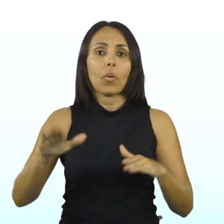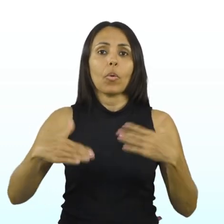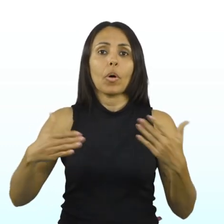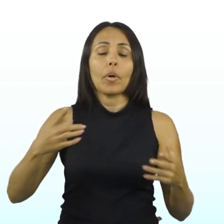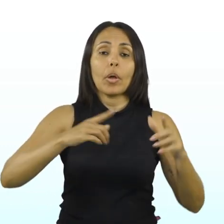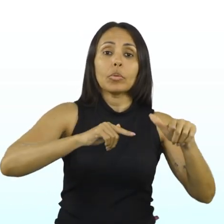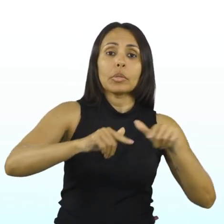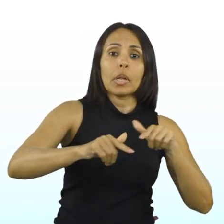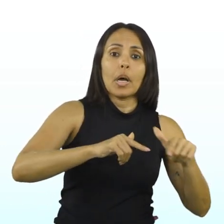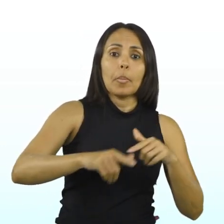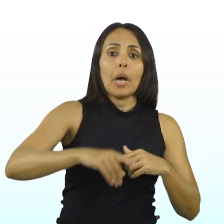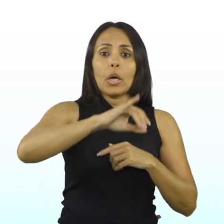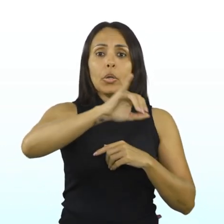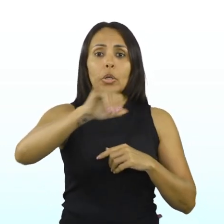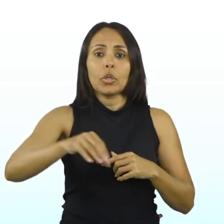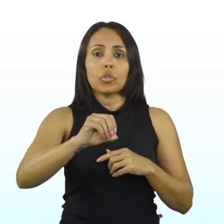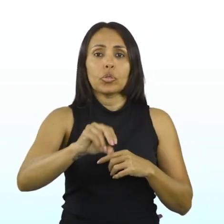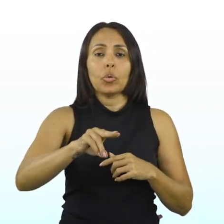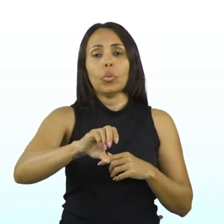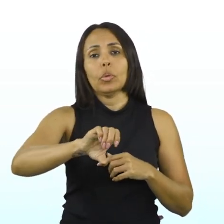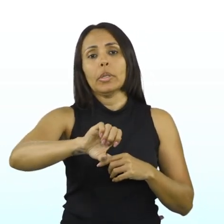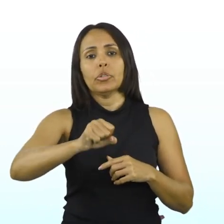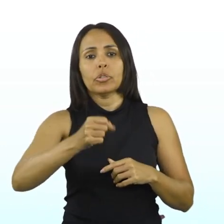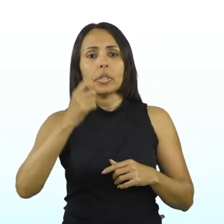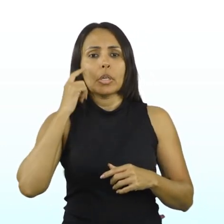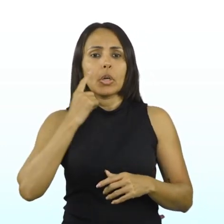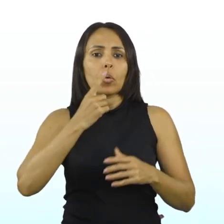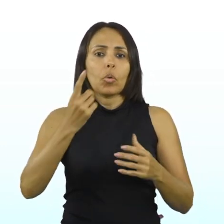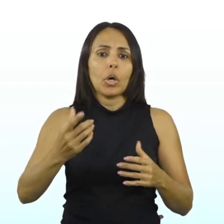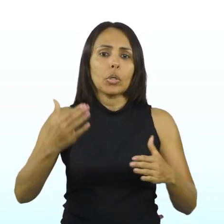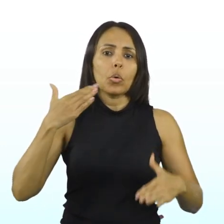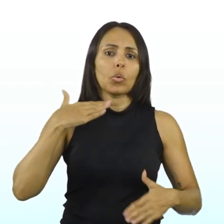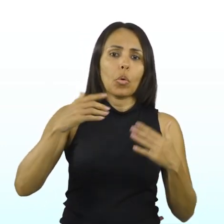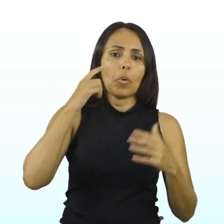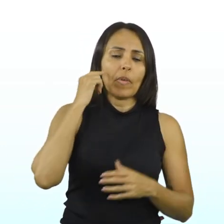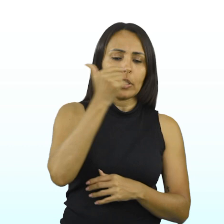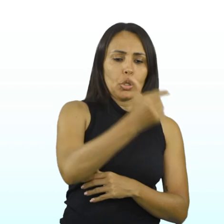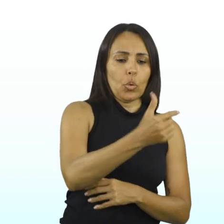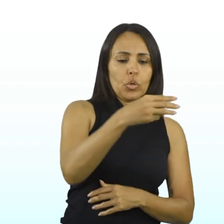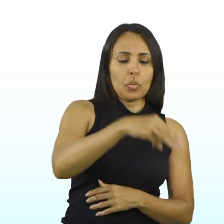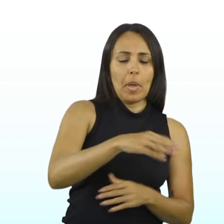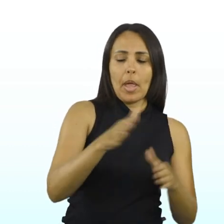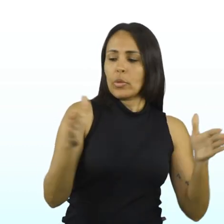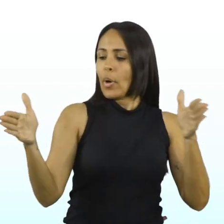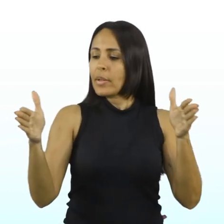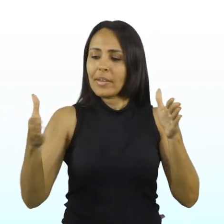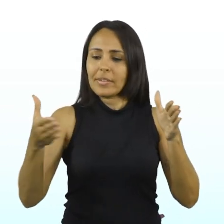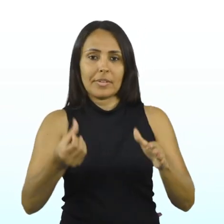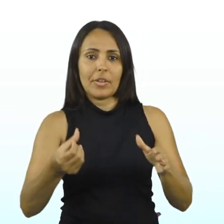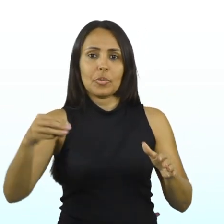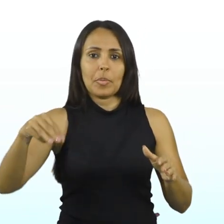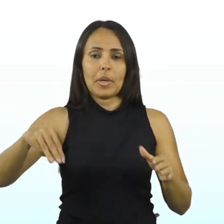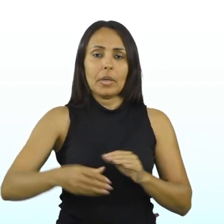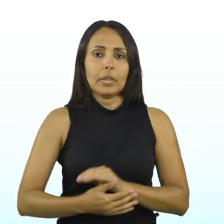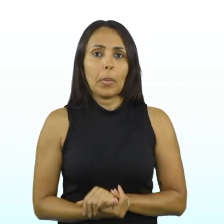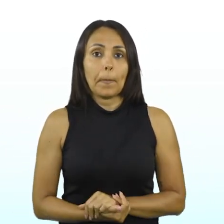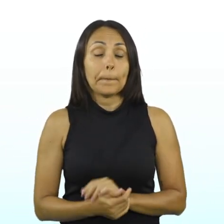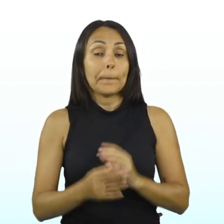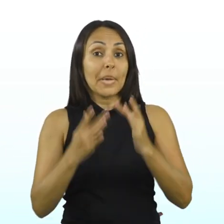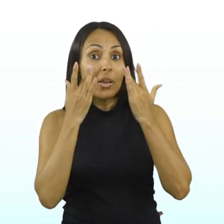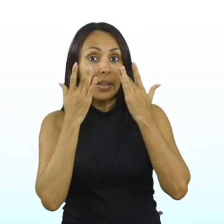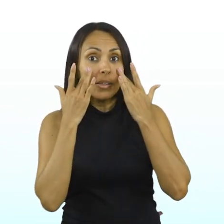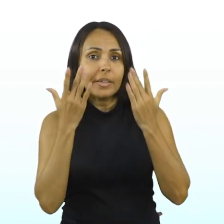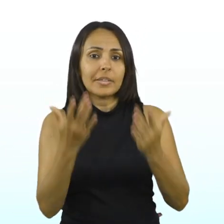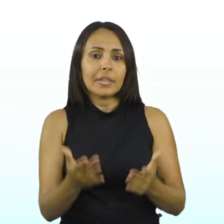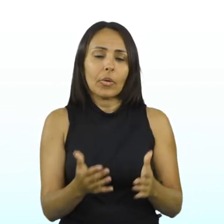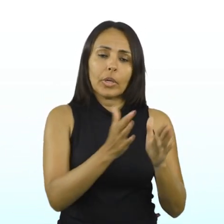o trabalho em joules realizado pela força quando o corpo vai de 2 metros a 6 metros. Olha, preste